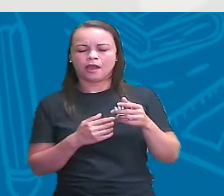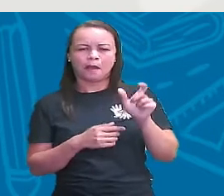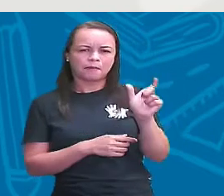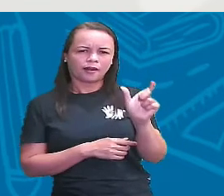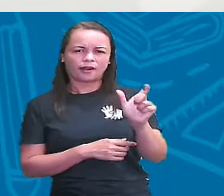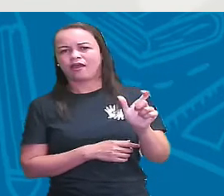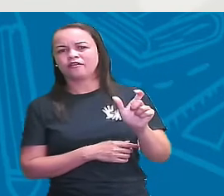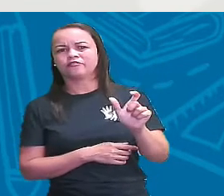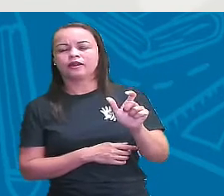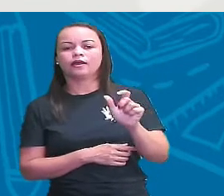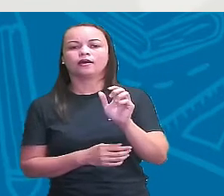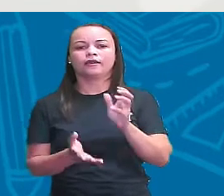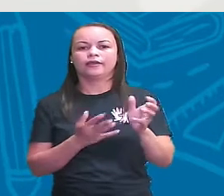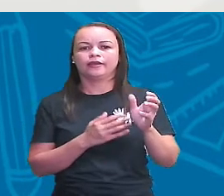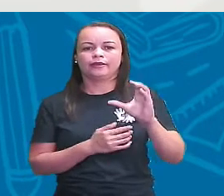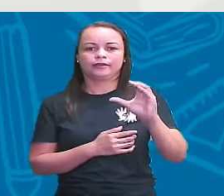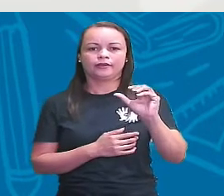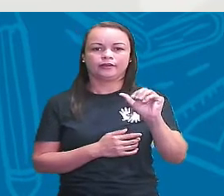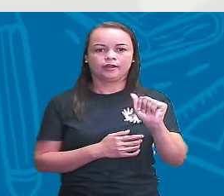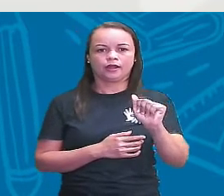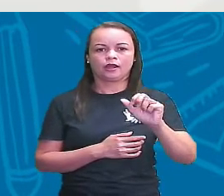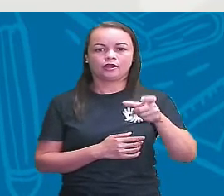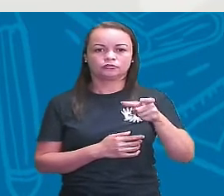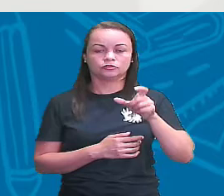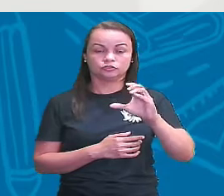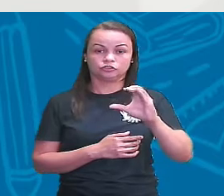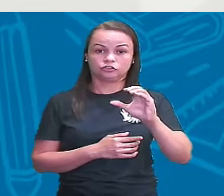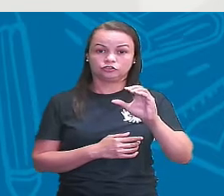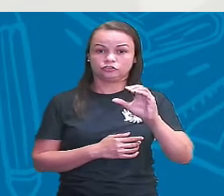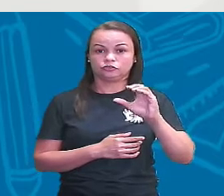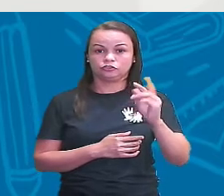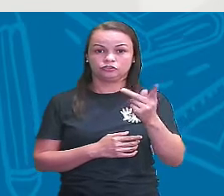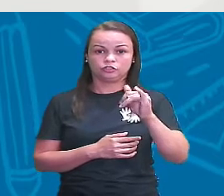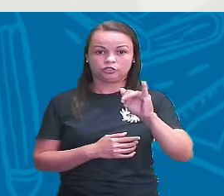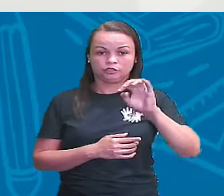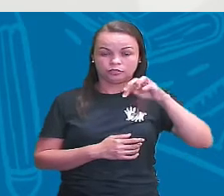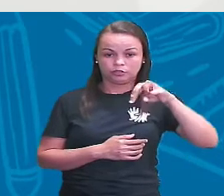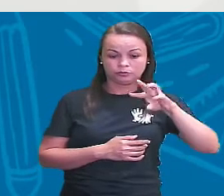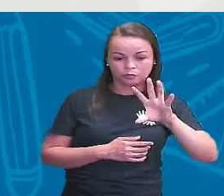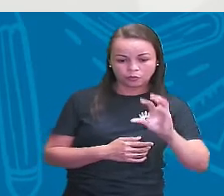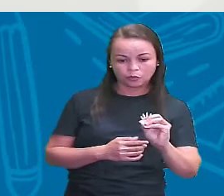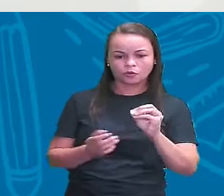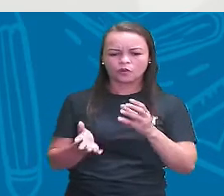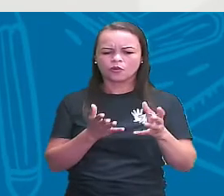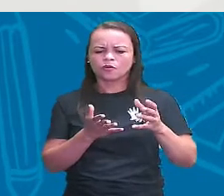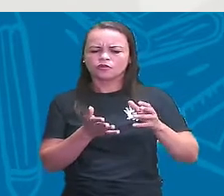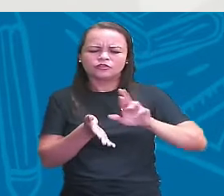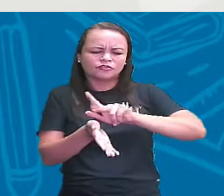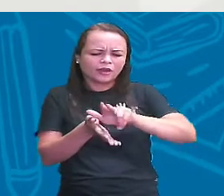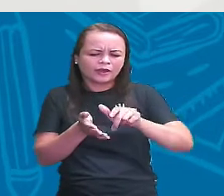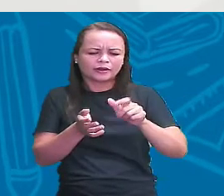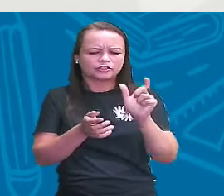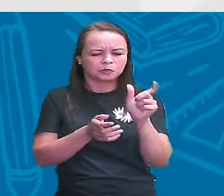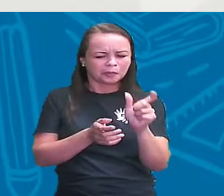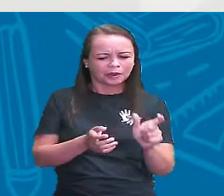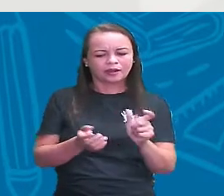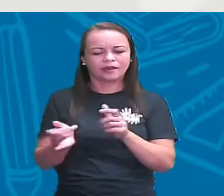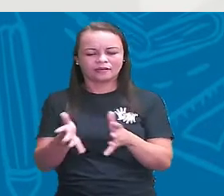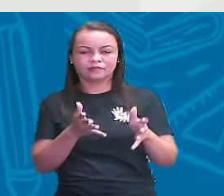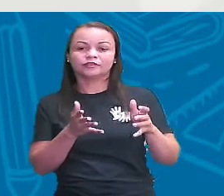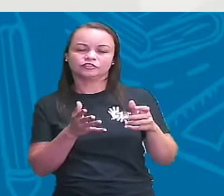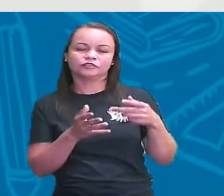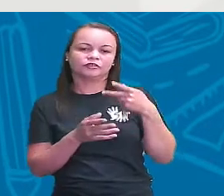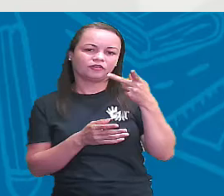cachimbo é de origem banto. Então, a gente vai ter uma influência muito grande, exatamente por causa daquele tráfico, né, do sequestro que houveram dos negros e das